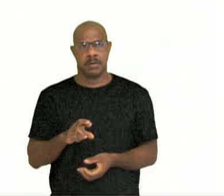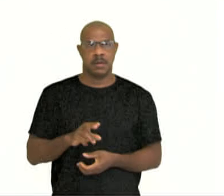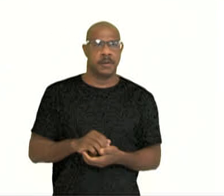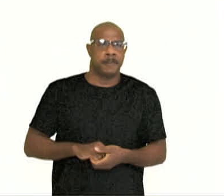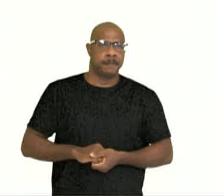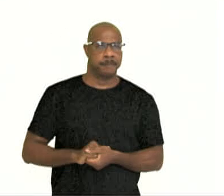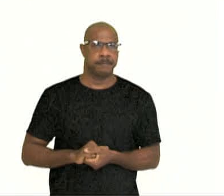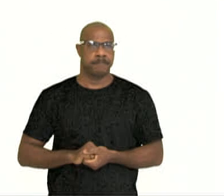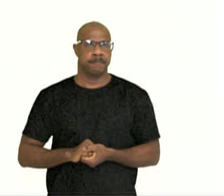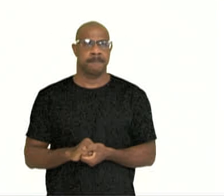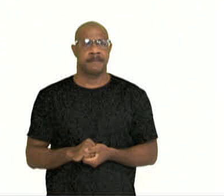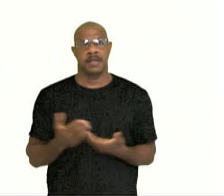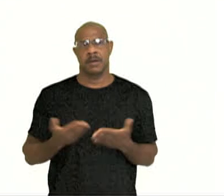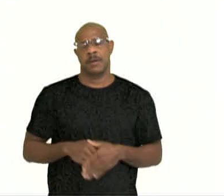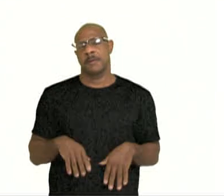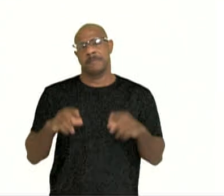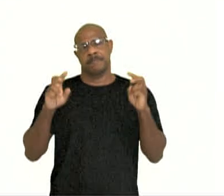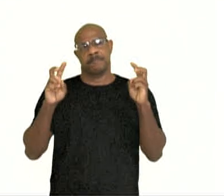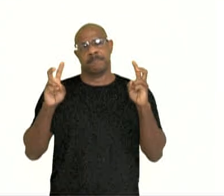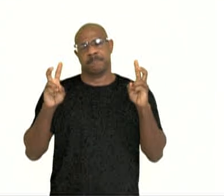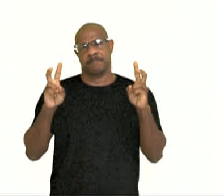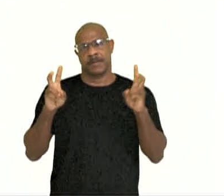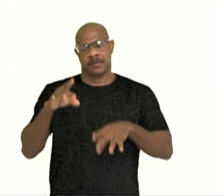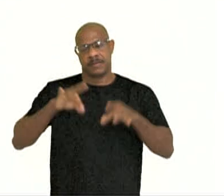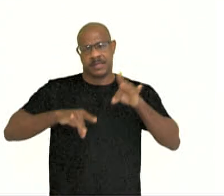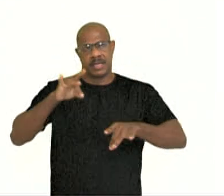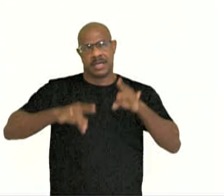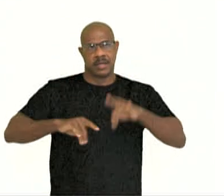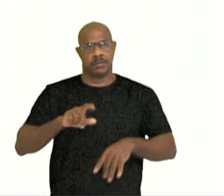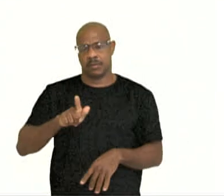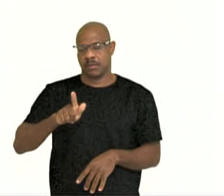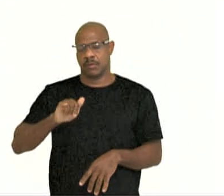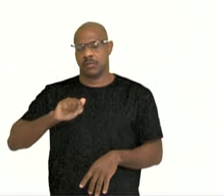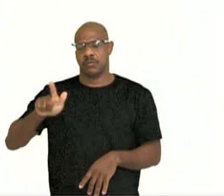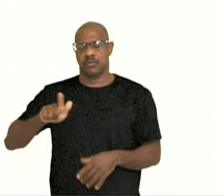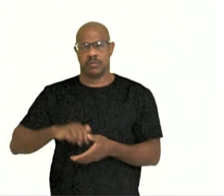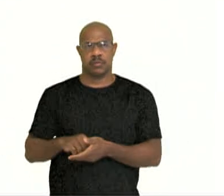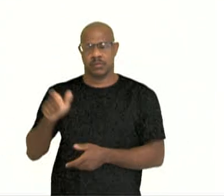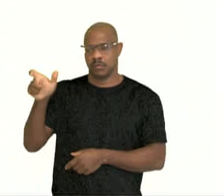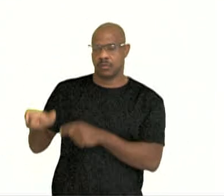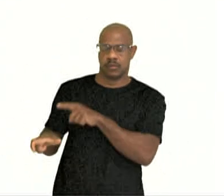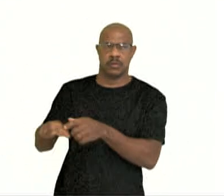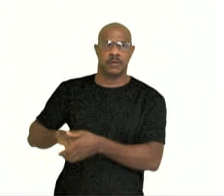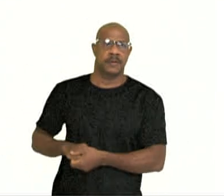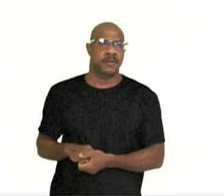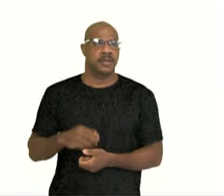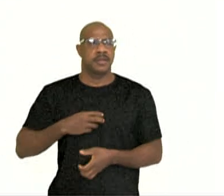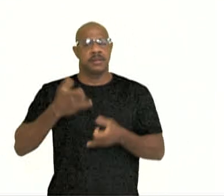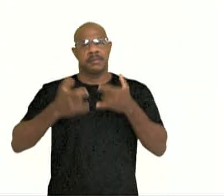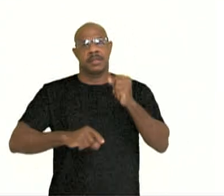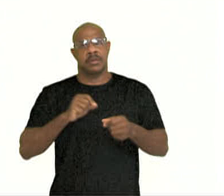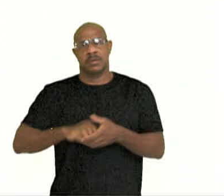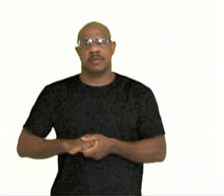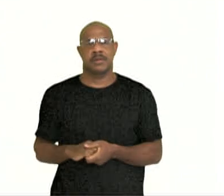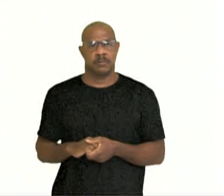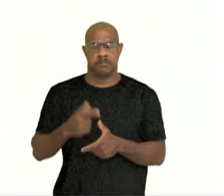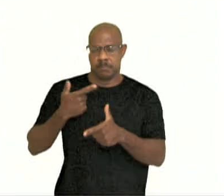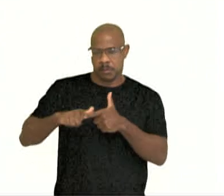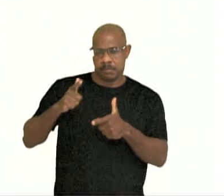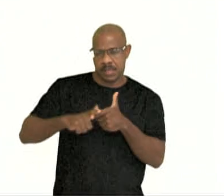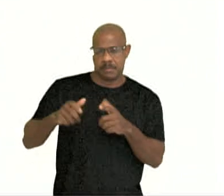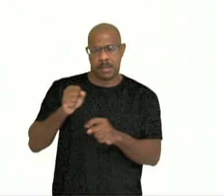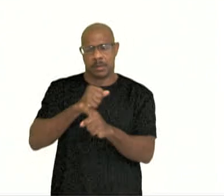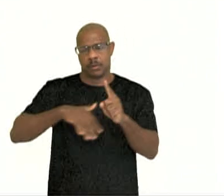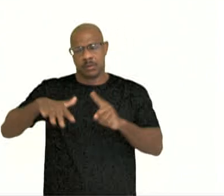Vamos falar agora sobre o teatro de Gil Vicente. Ele versa, ou seja, fala sobre a crítica social, traz em